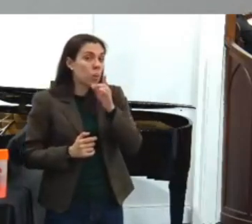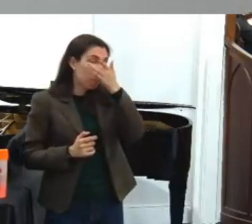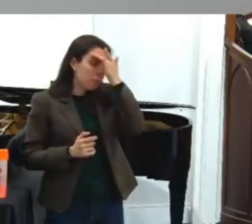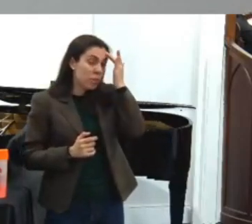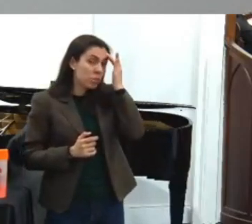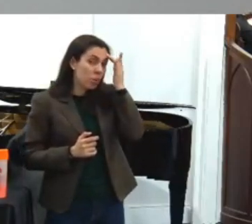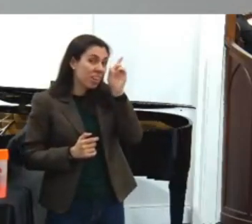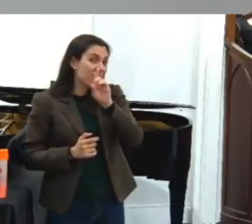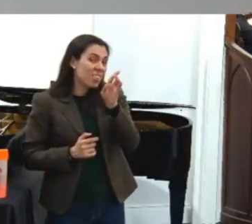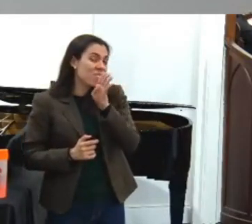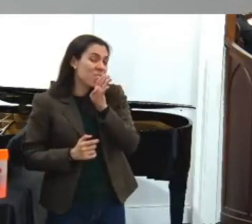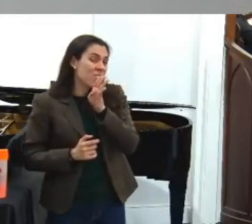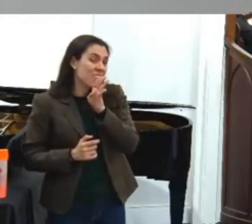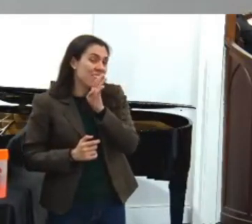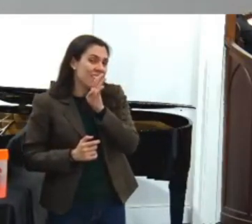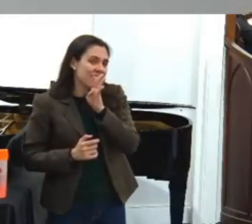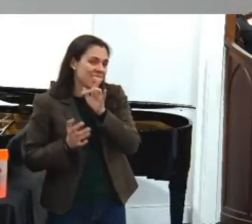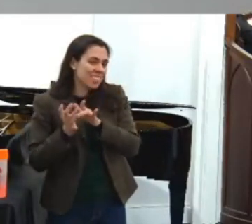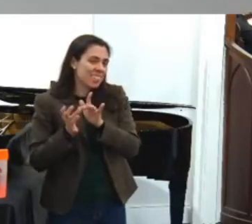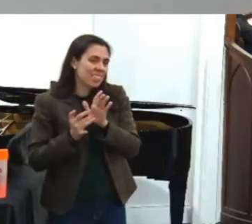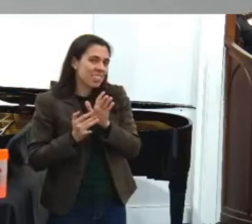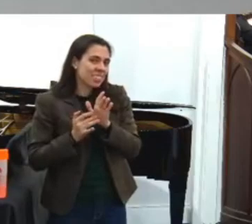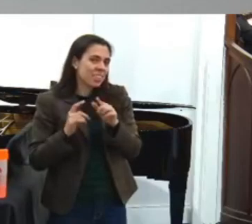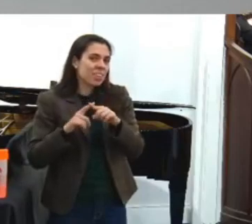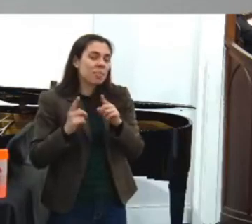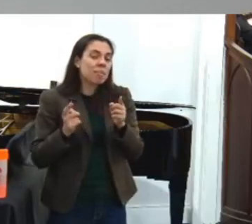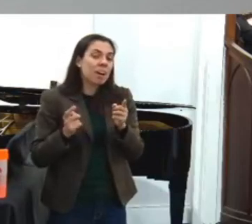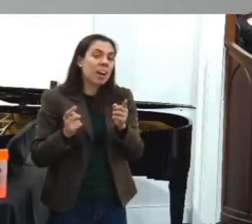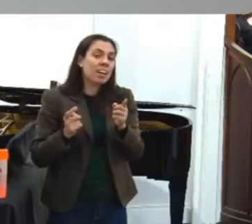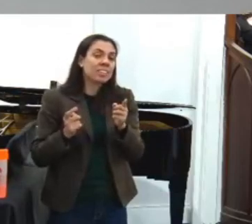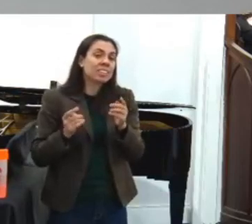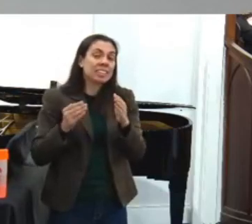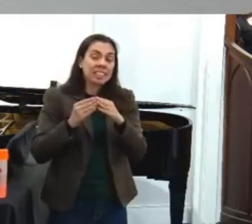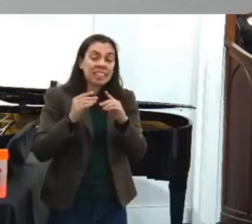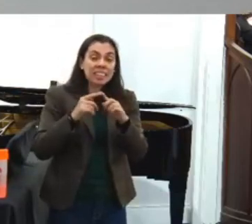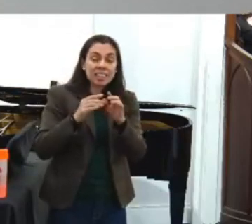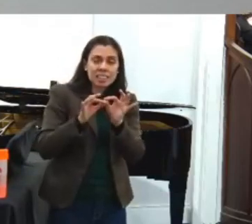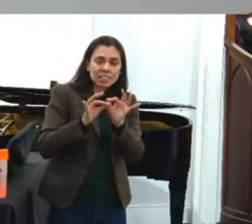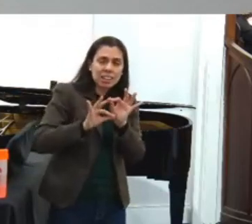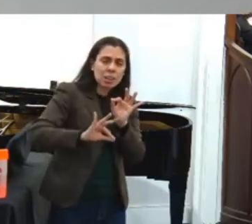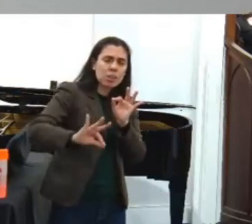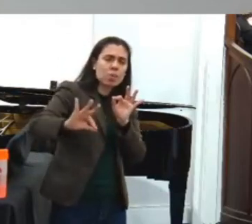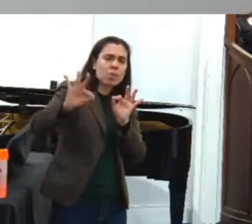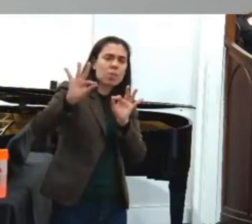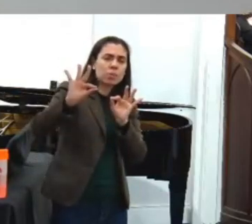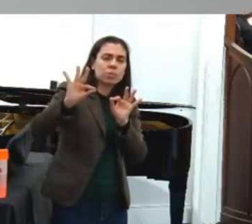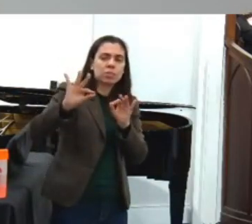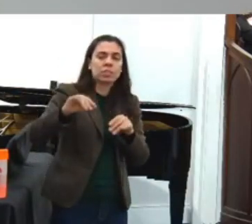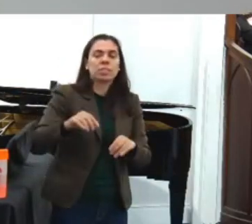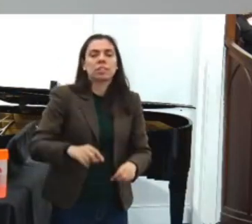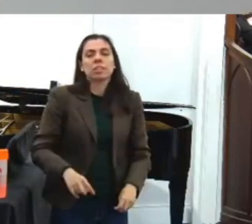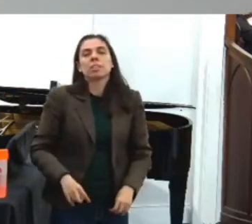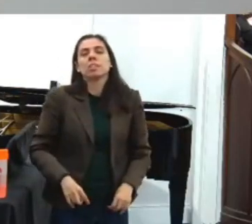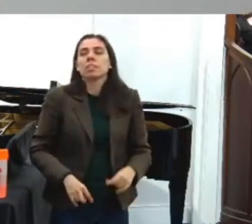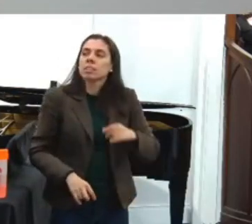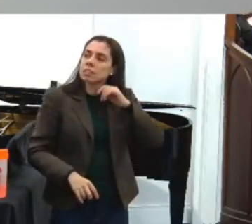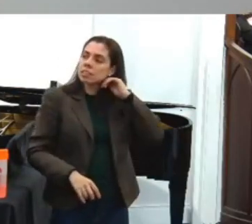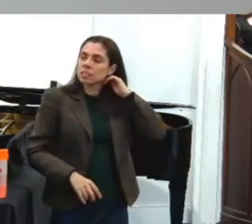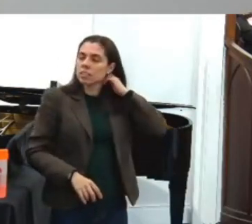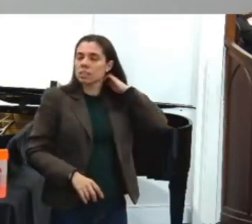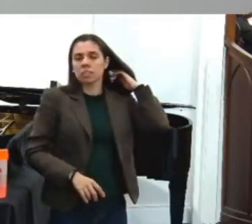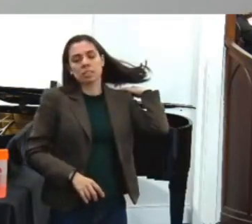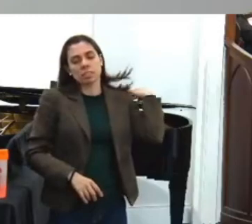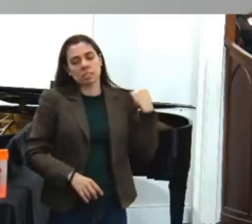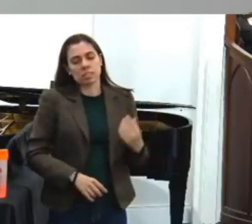distante, que não tem mais intimidade com o seu Senhor. Por isso que Ele vai ao encontro deles, como um movimento de